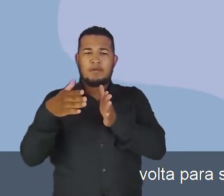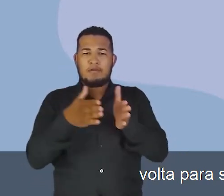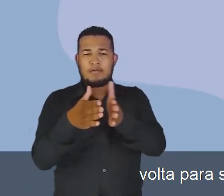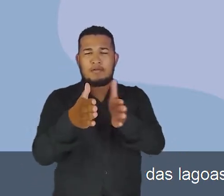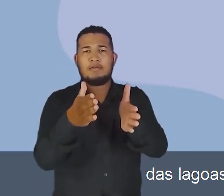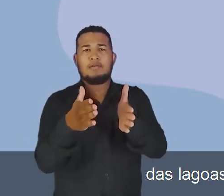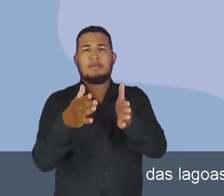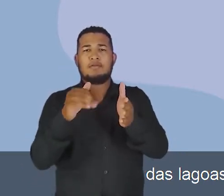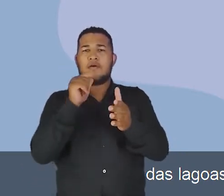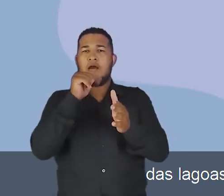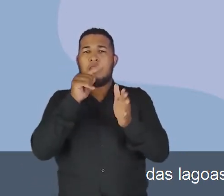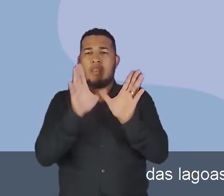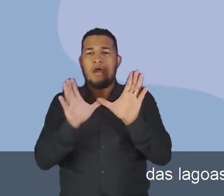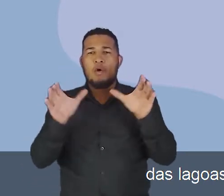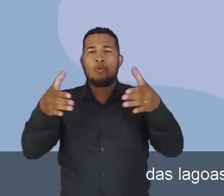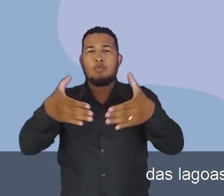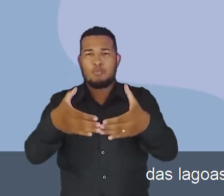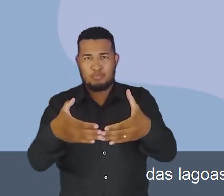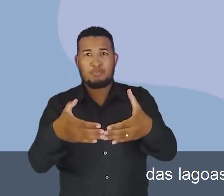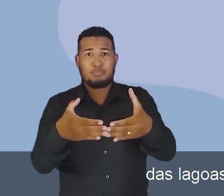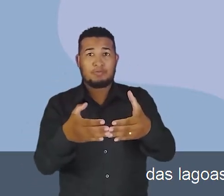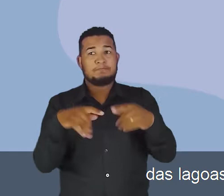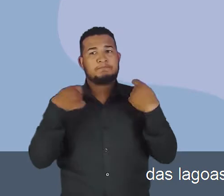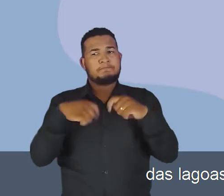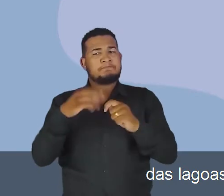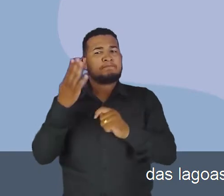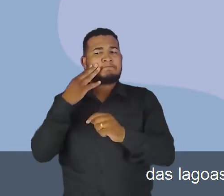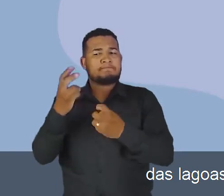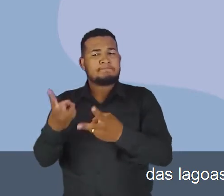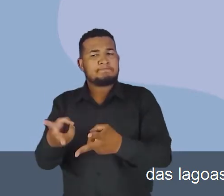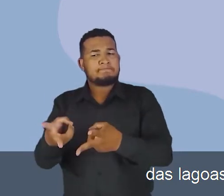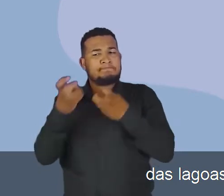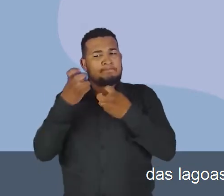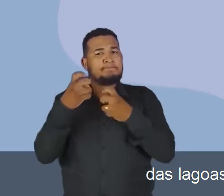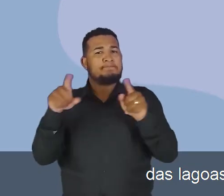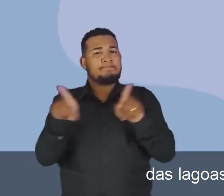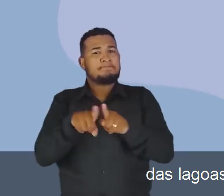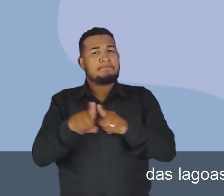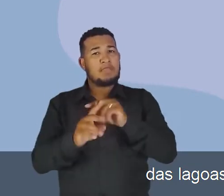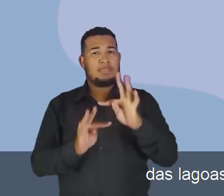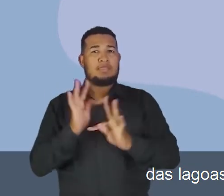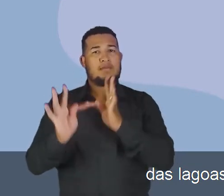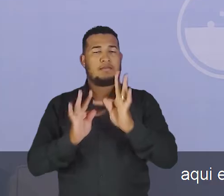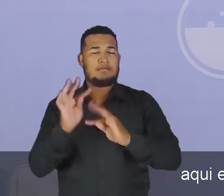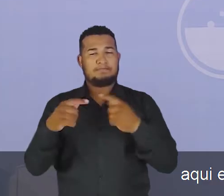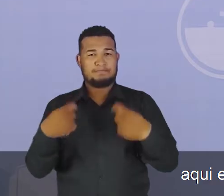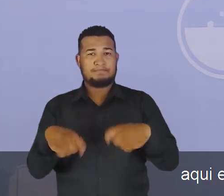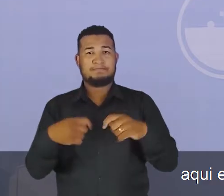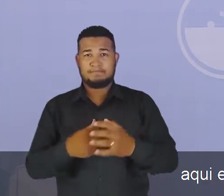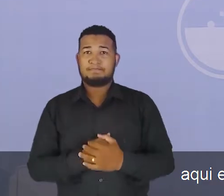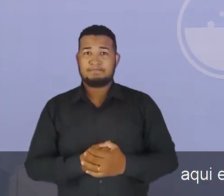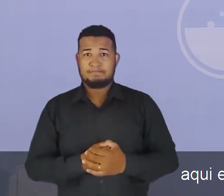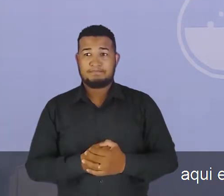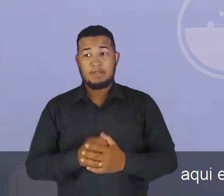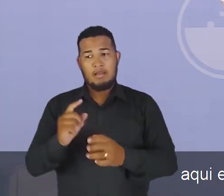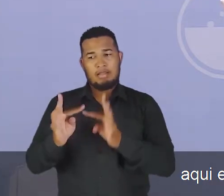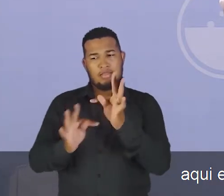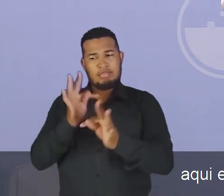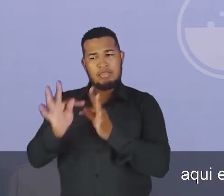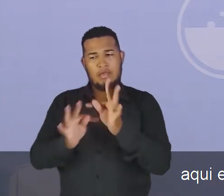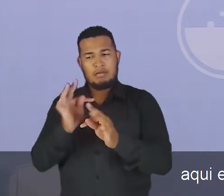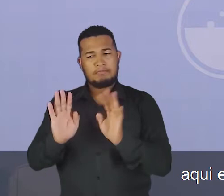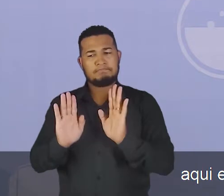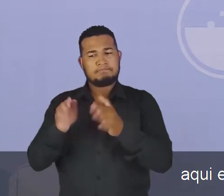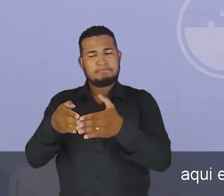dos córregos, das lagoas, ela vai ter que ser captada e tratada. Então preste atenção aqui em mim. Esse tratamento,